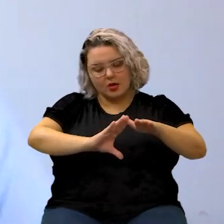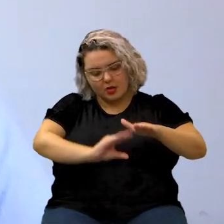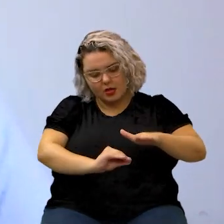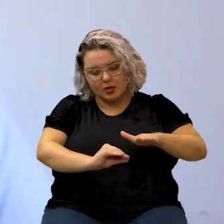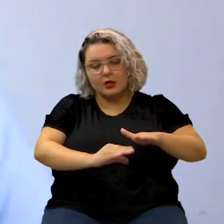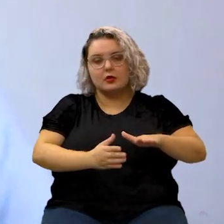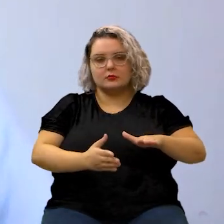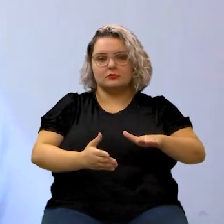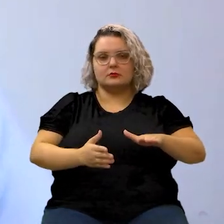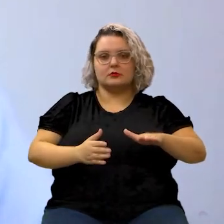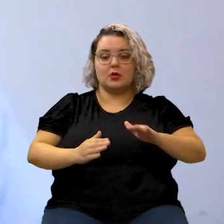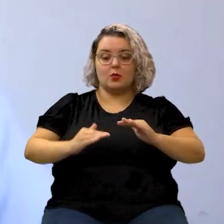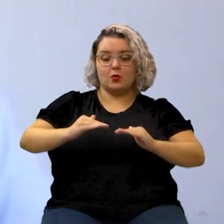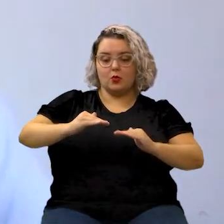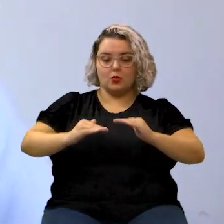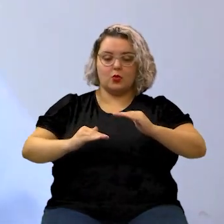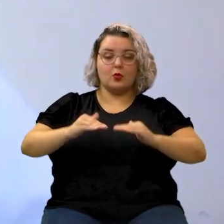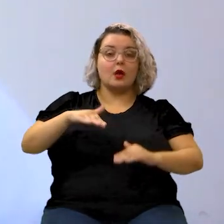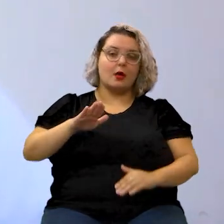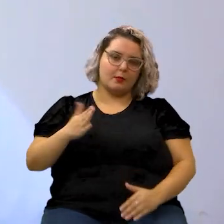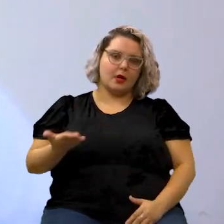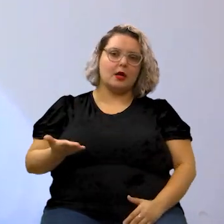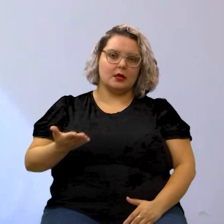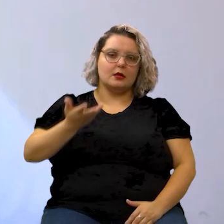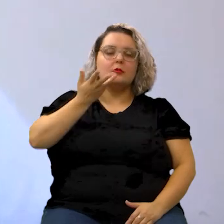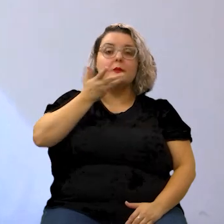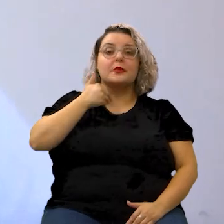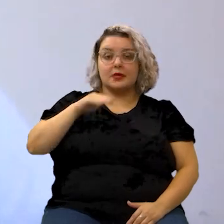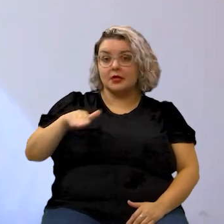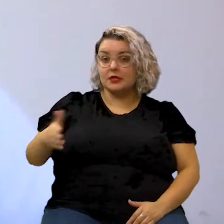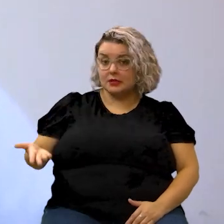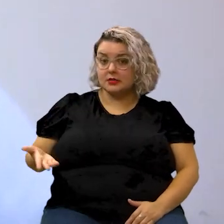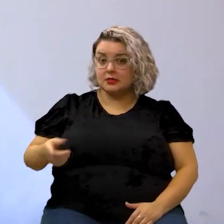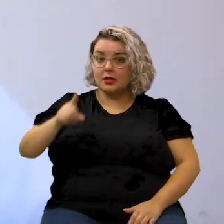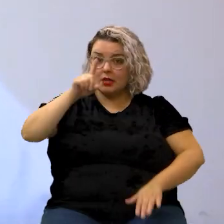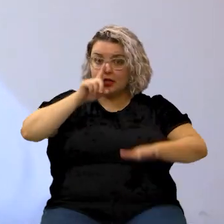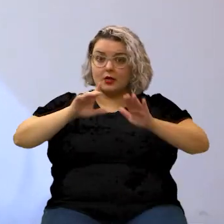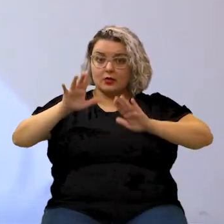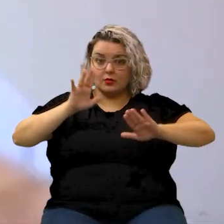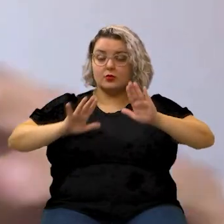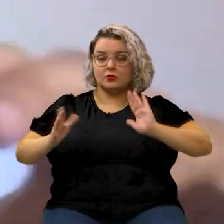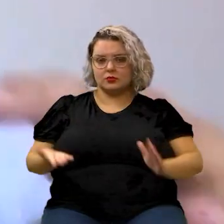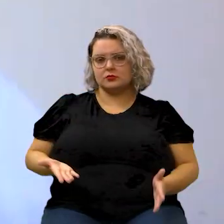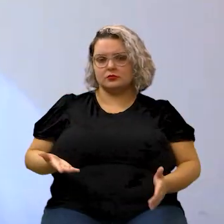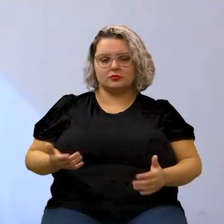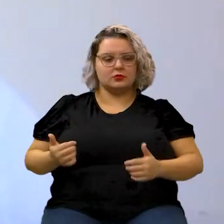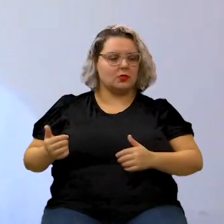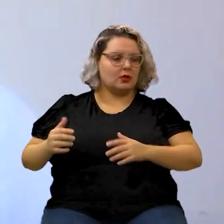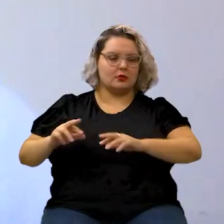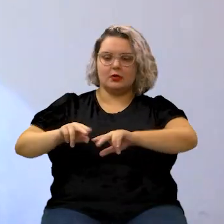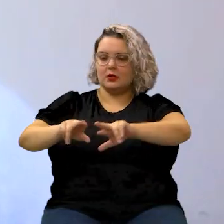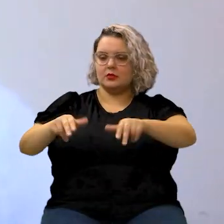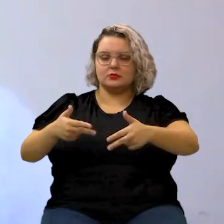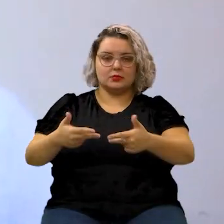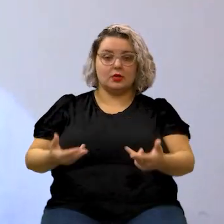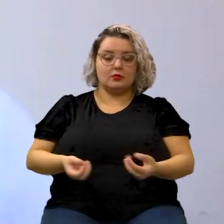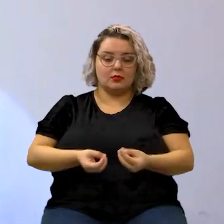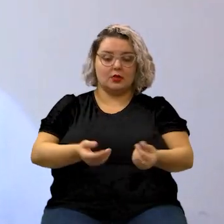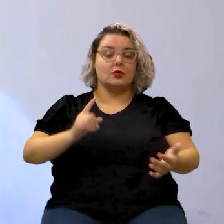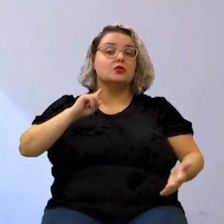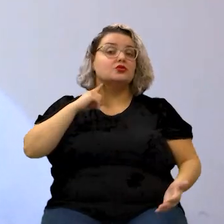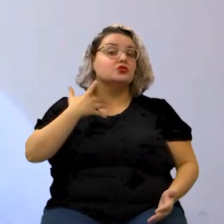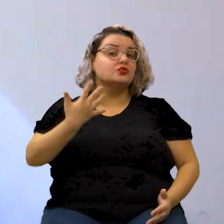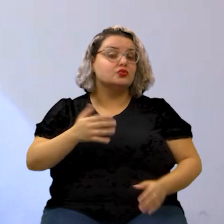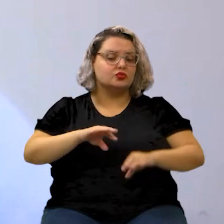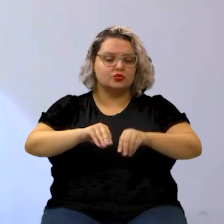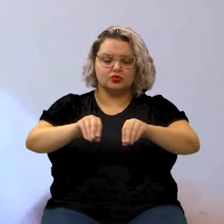colhe no chão e dê mais equilíbrio, mais estabilidade para essa criança. E tomar cuidado, tudo ao redor, ficar de olho se tem muito confete na